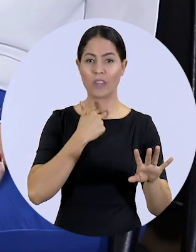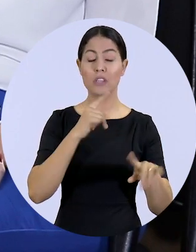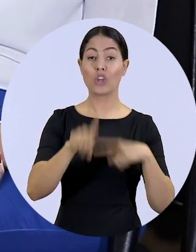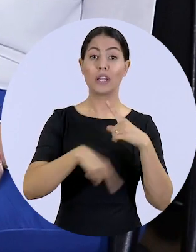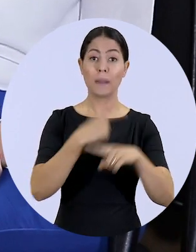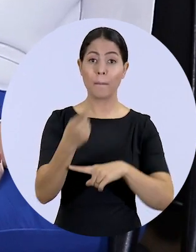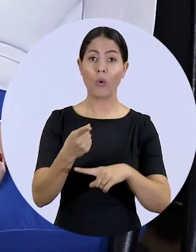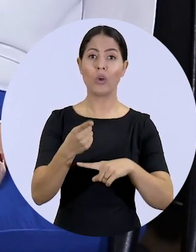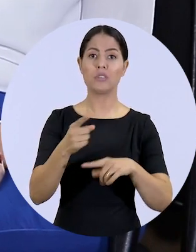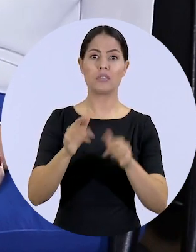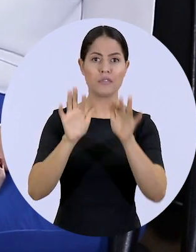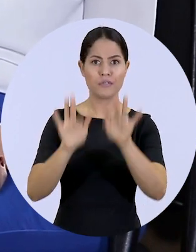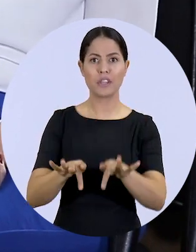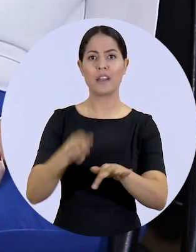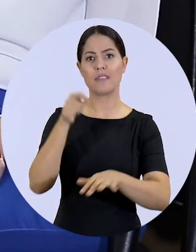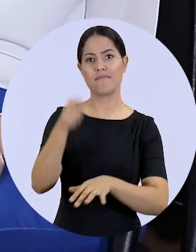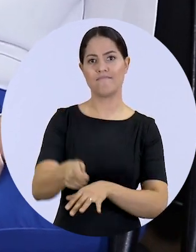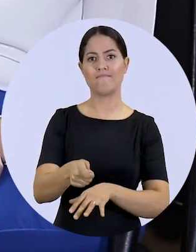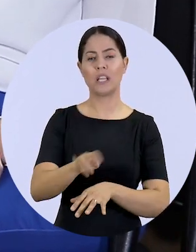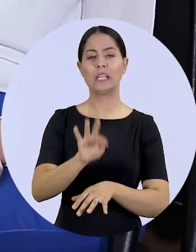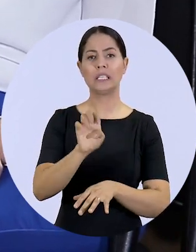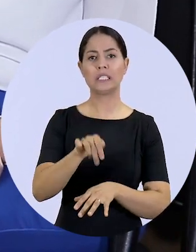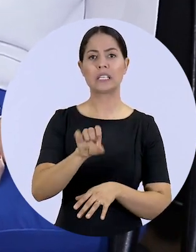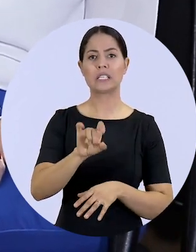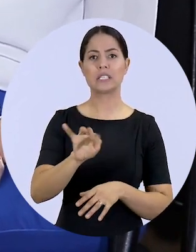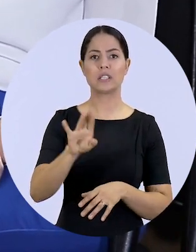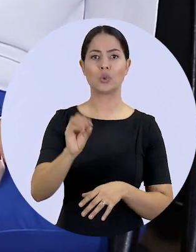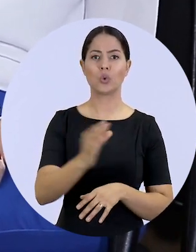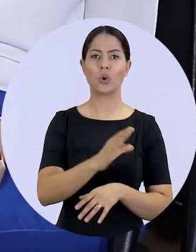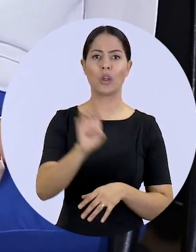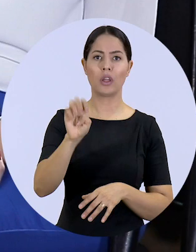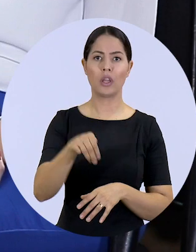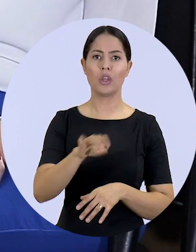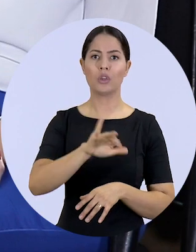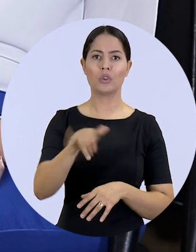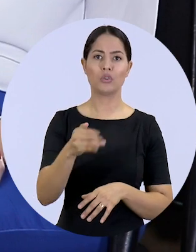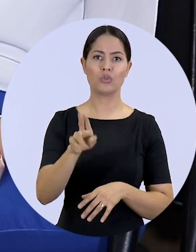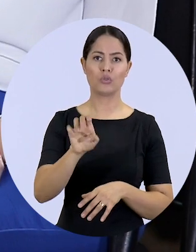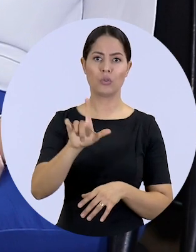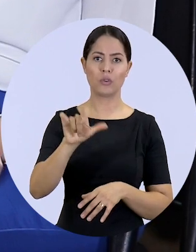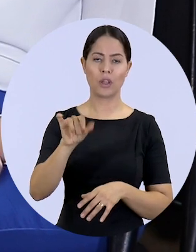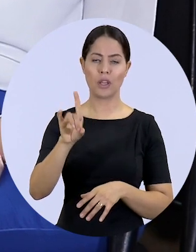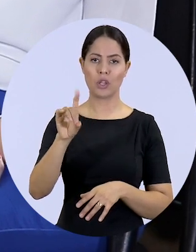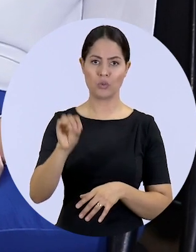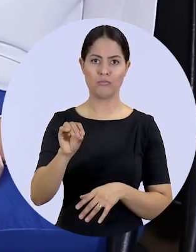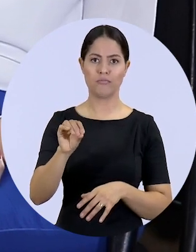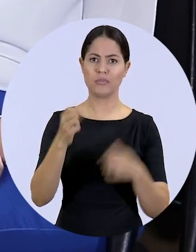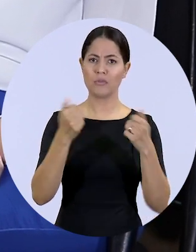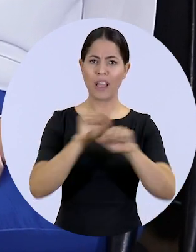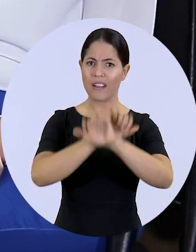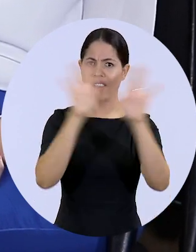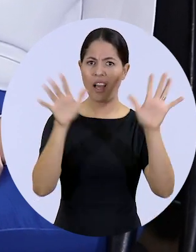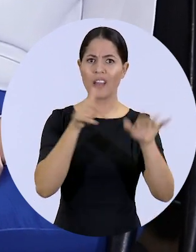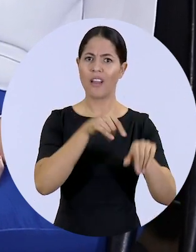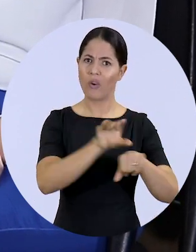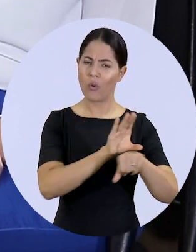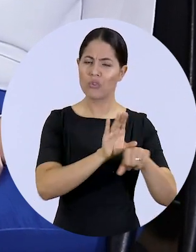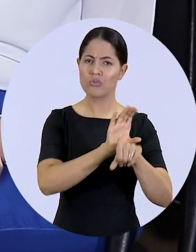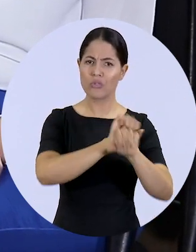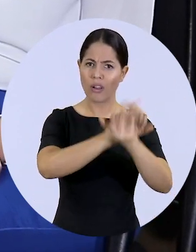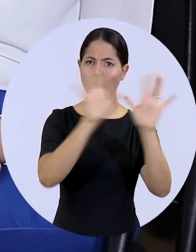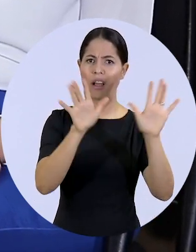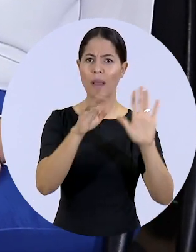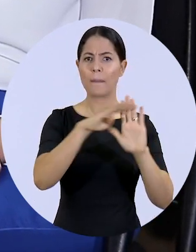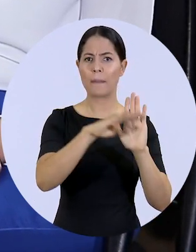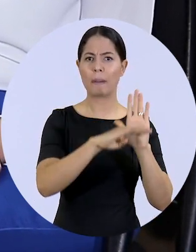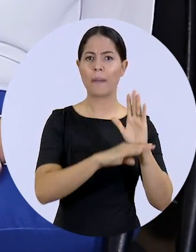trânsito em julgado. É acabar um processo, é acabar todos os recursos, todas as possibilidades de recurso. Não tem outra interpretação a ser dada a isso, né? E está lá